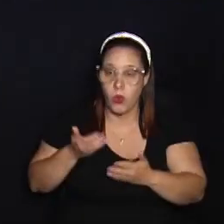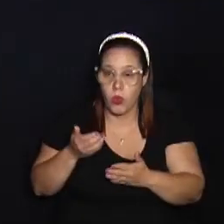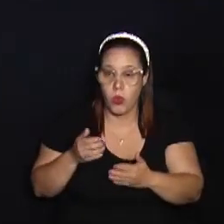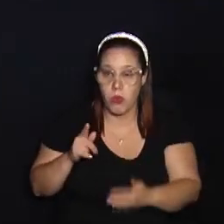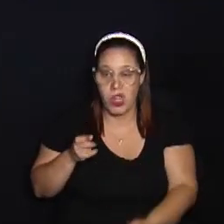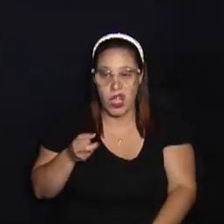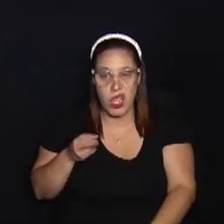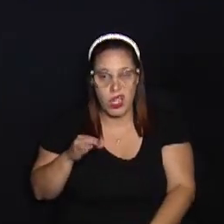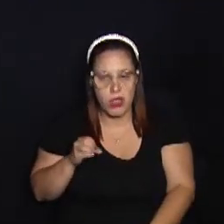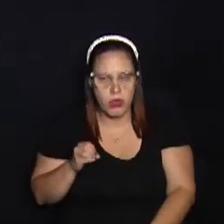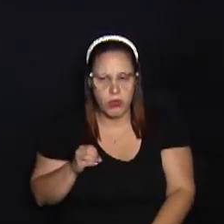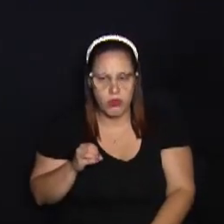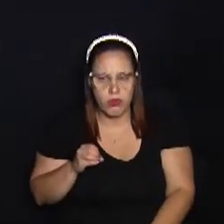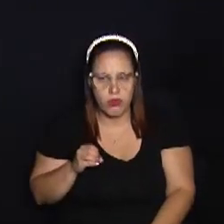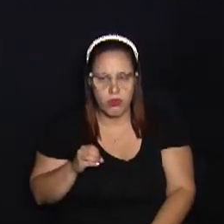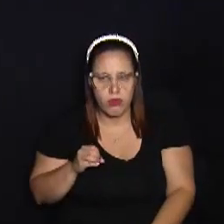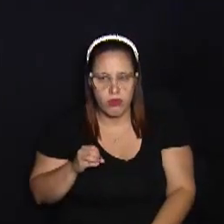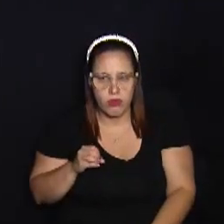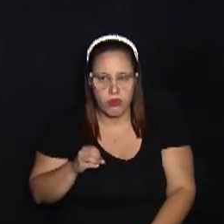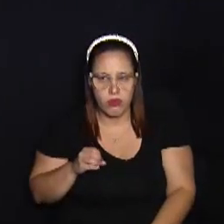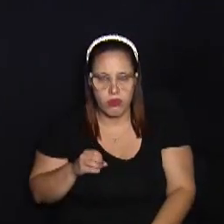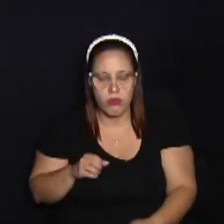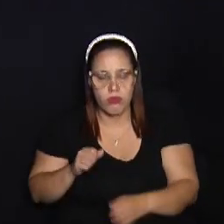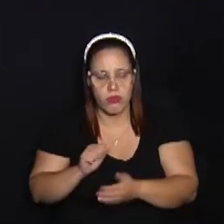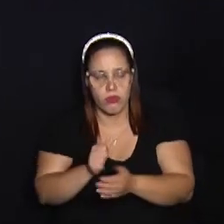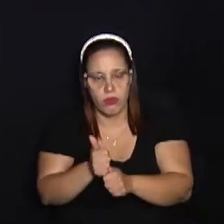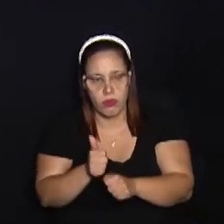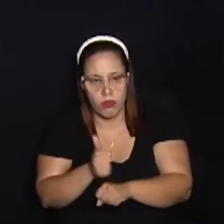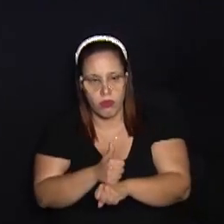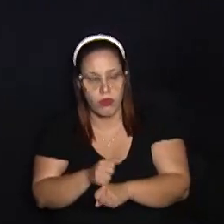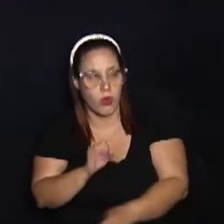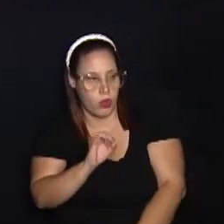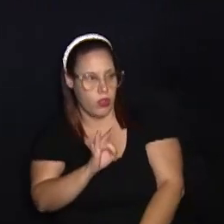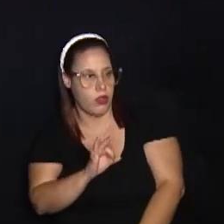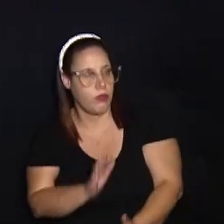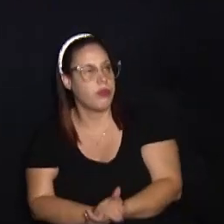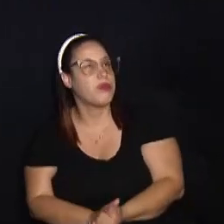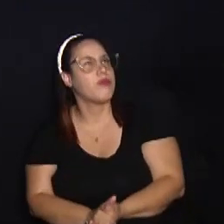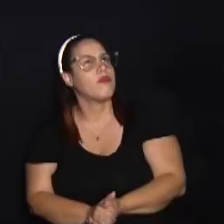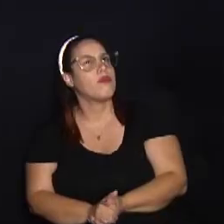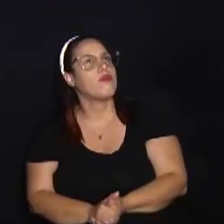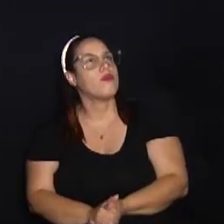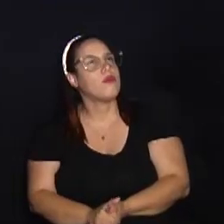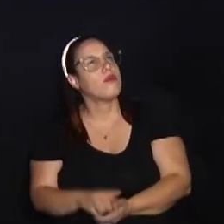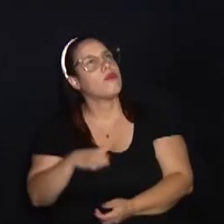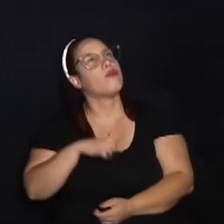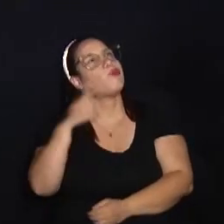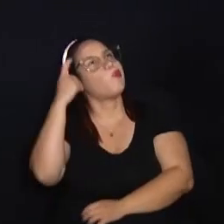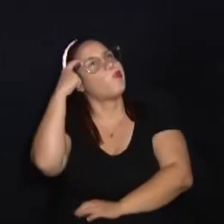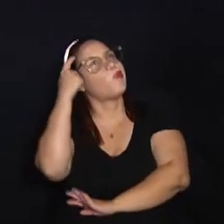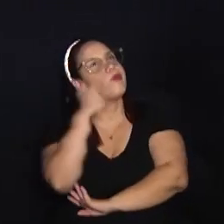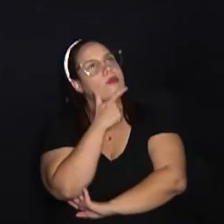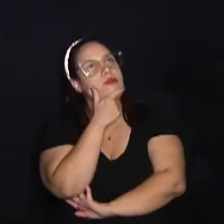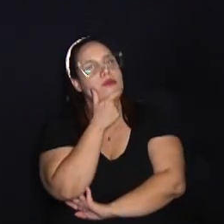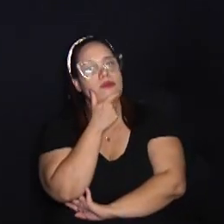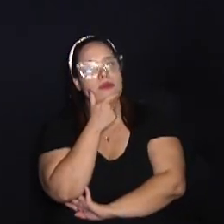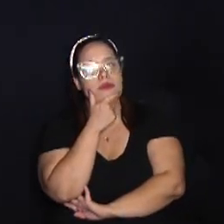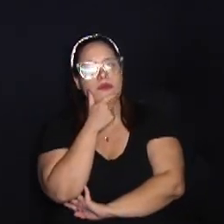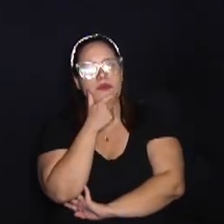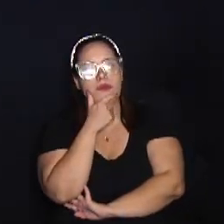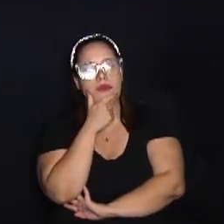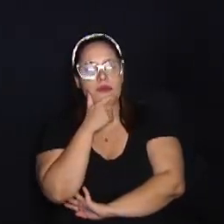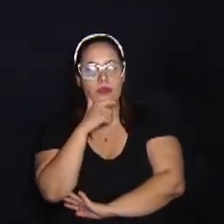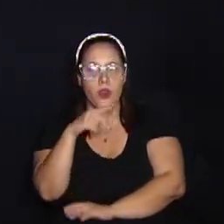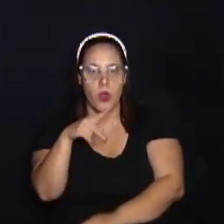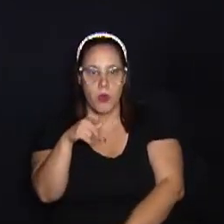ações do paisagista desempenhando, exercendo a profissão? Tá. A gente tem que pensar, né,